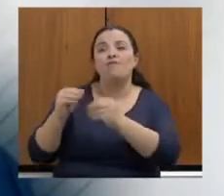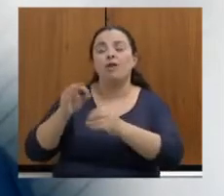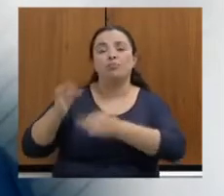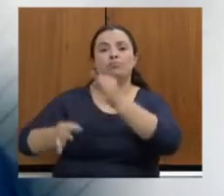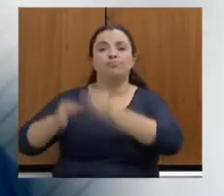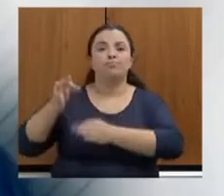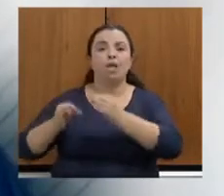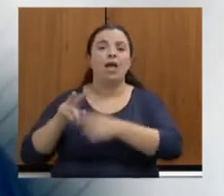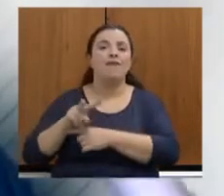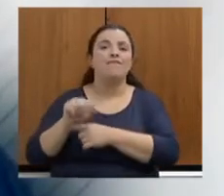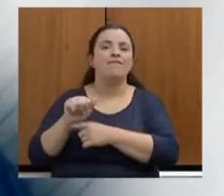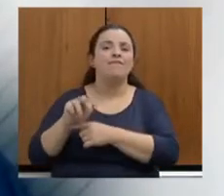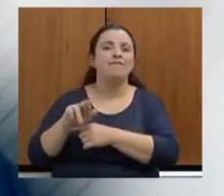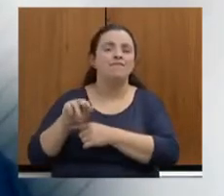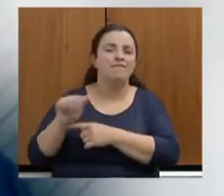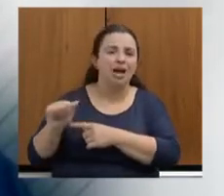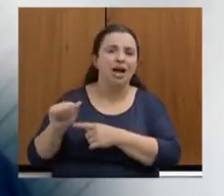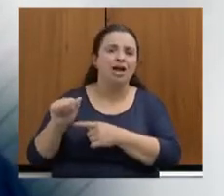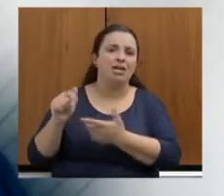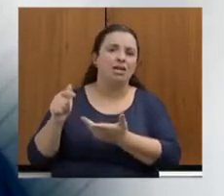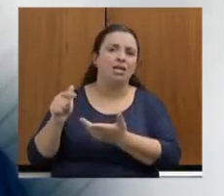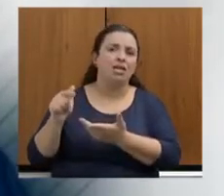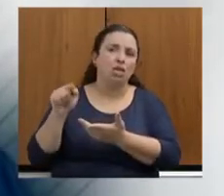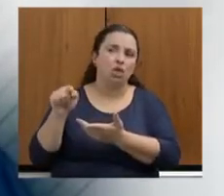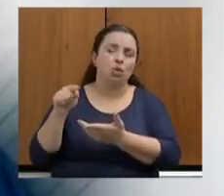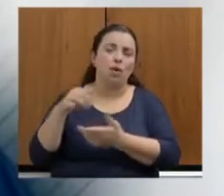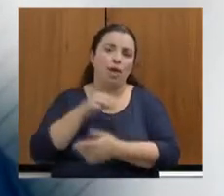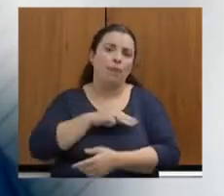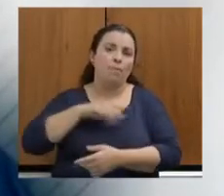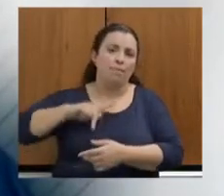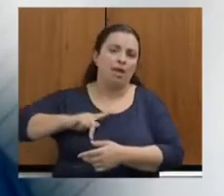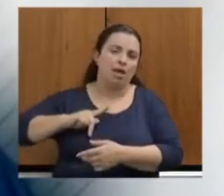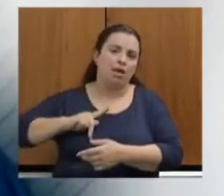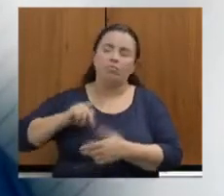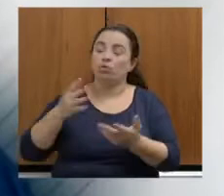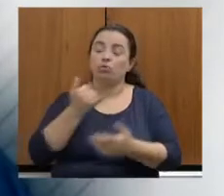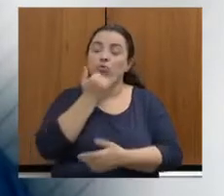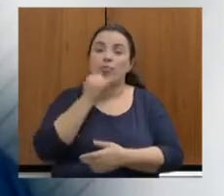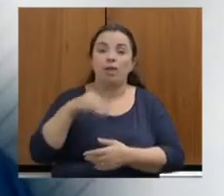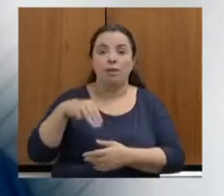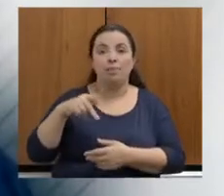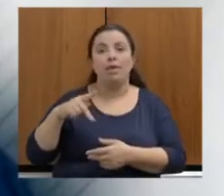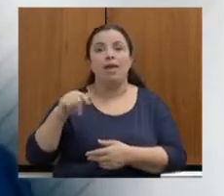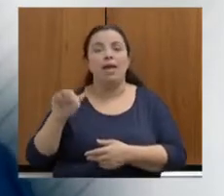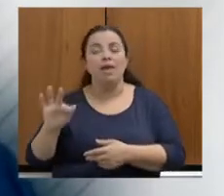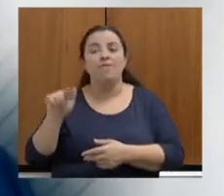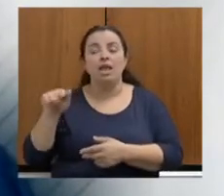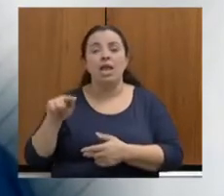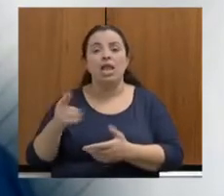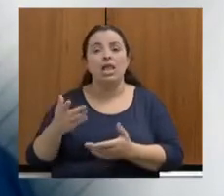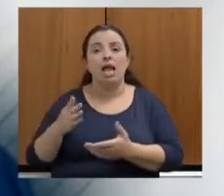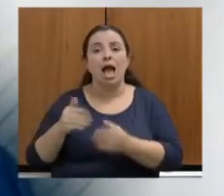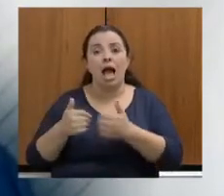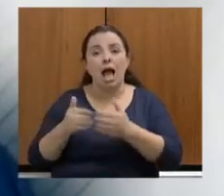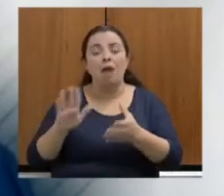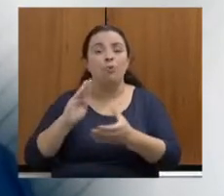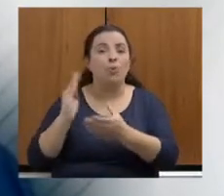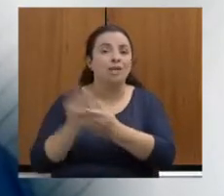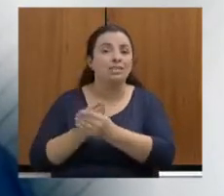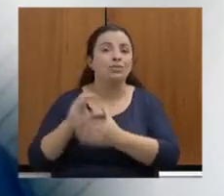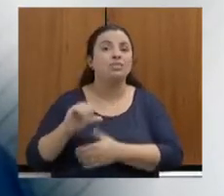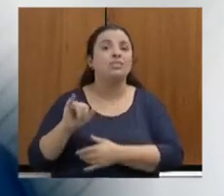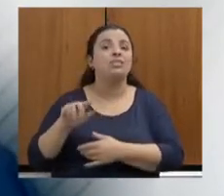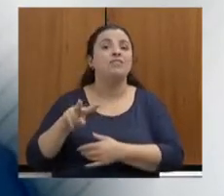é assoberbada é a vara onde o espécie entre a equação sua ação civil pública original de